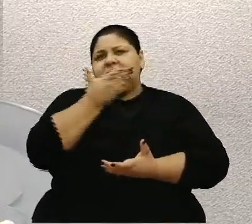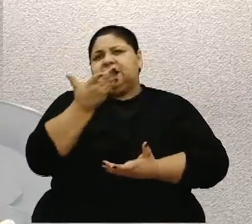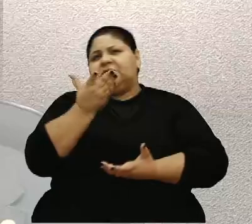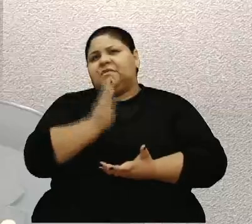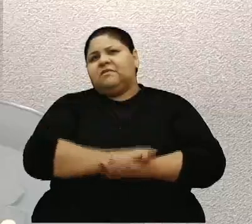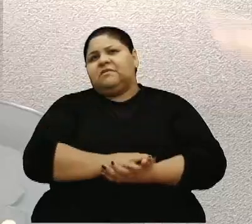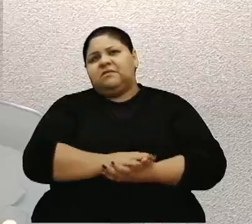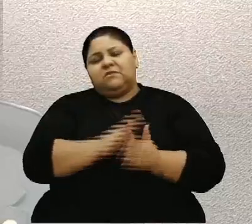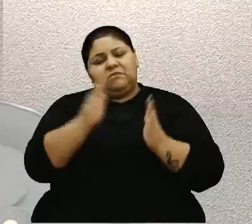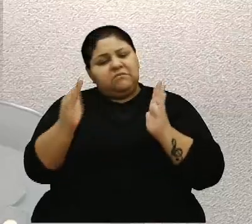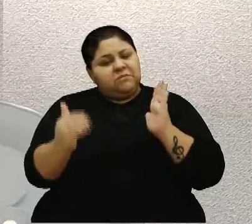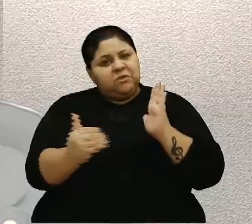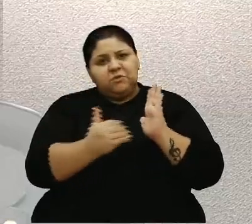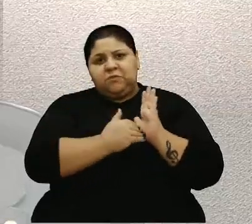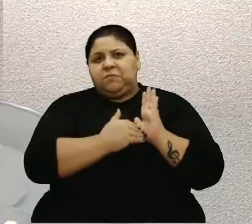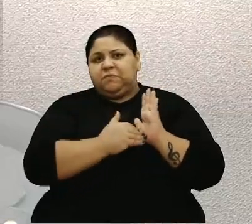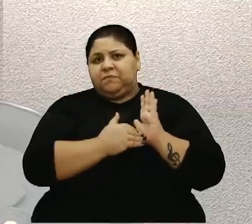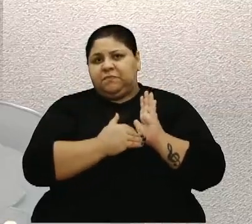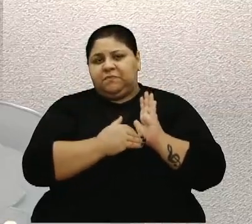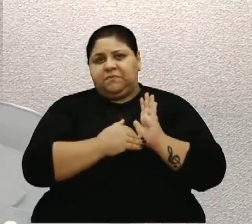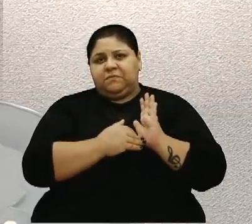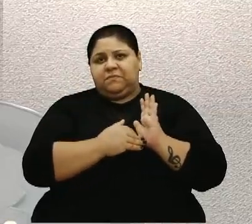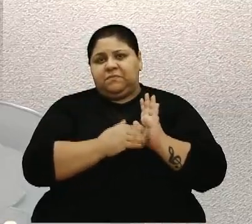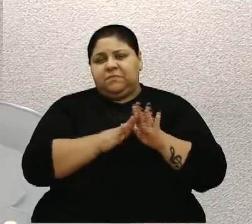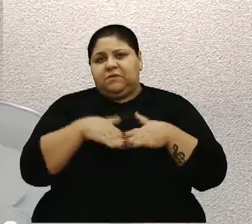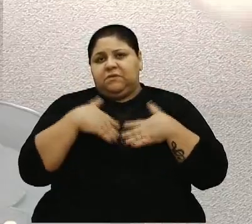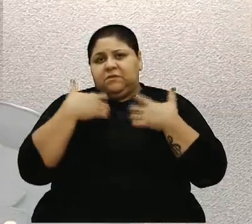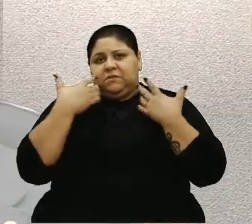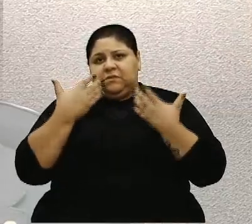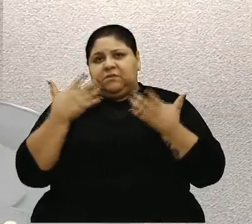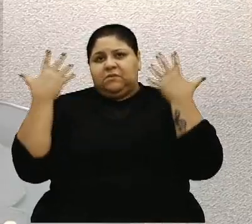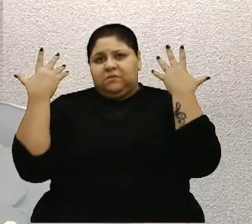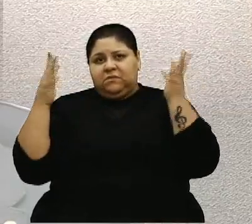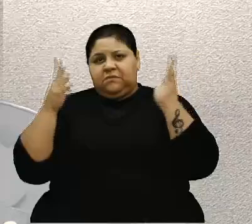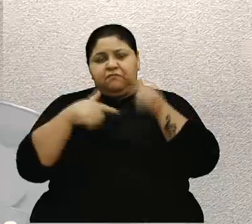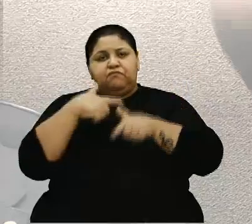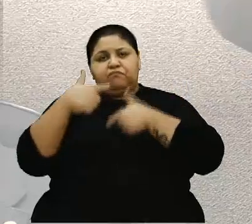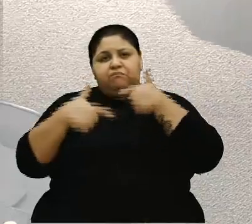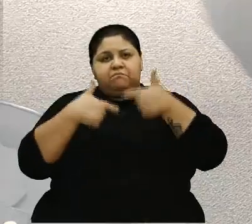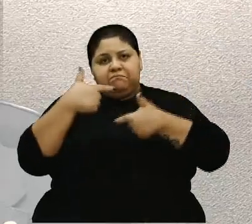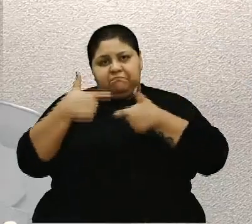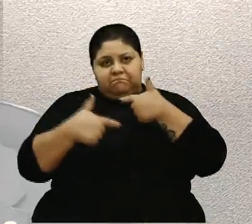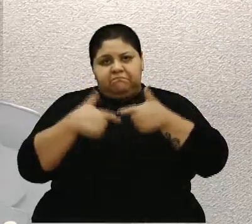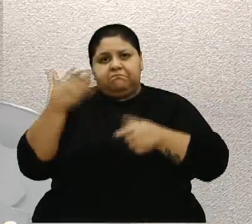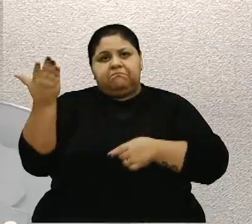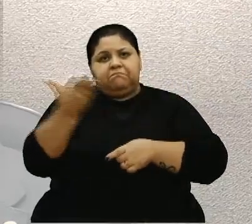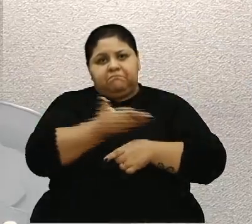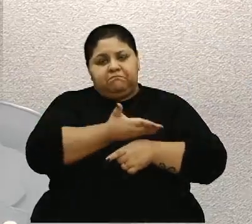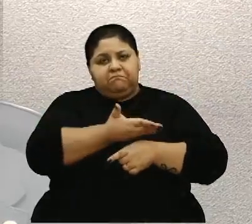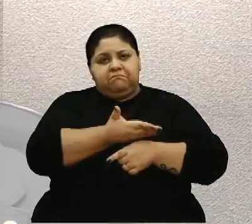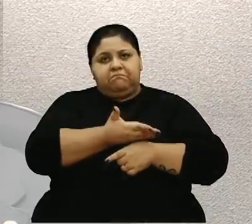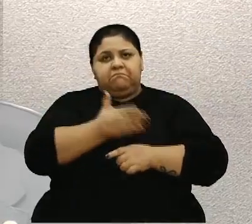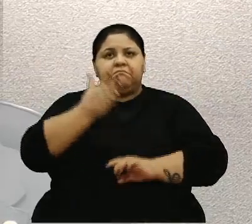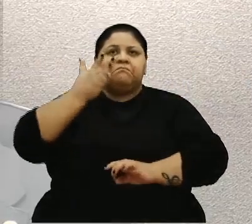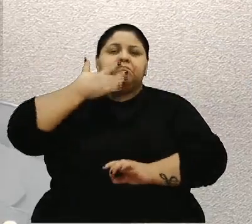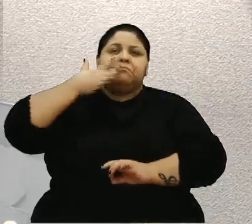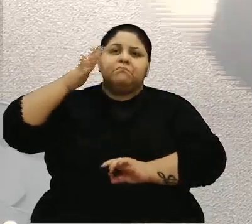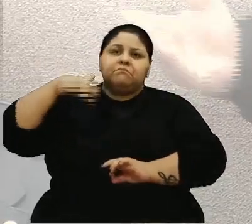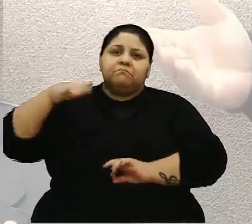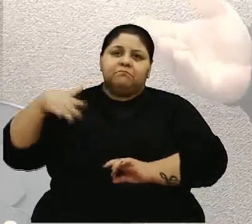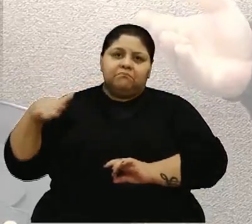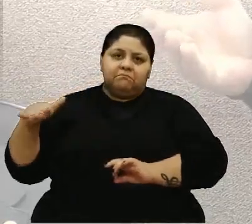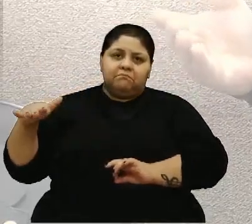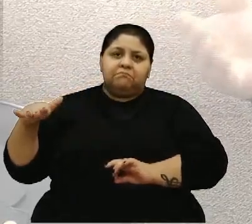acho que é o mínimo do mínimo, né? Então, parabéns ao trabalho de vocês. Vocês é que transportam as nossas crianças. As